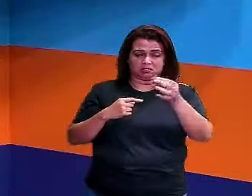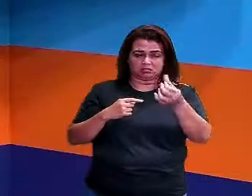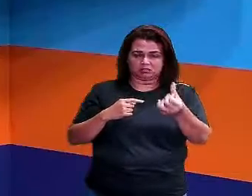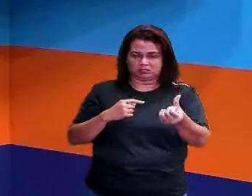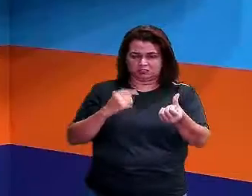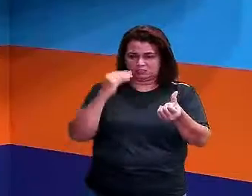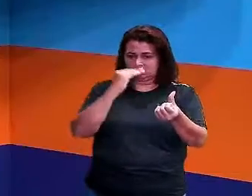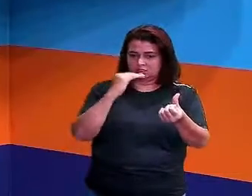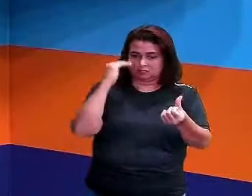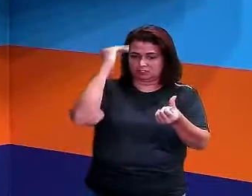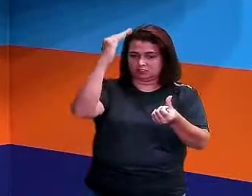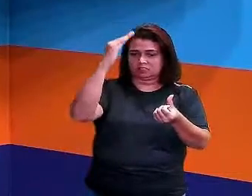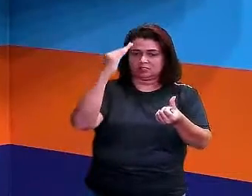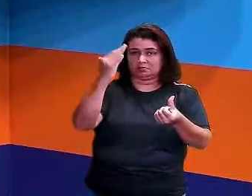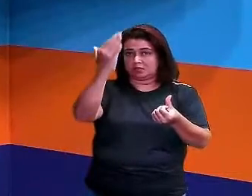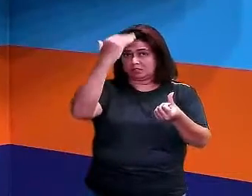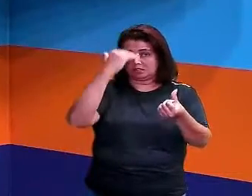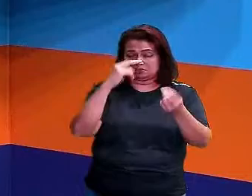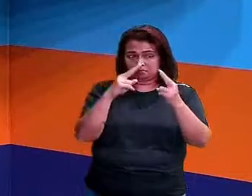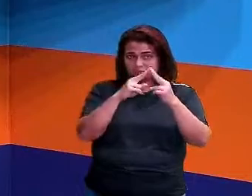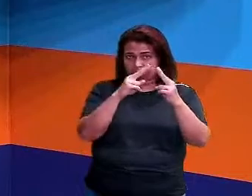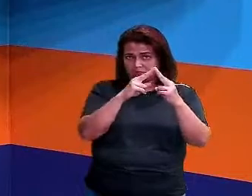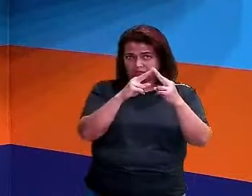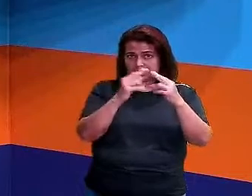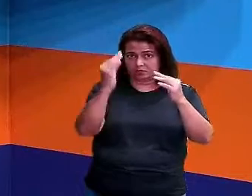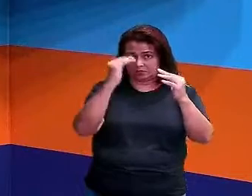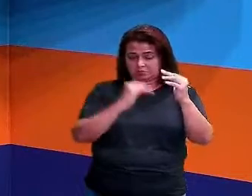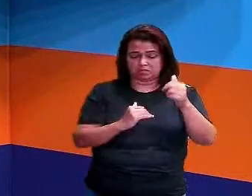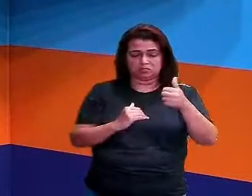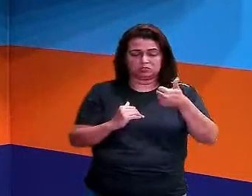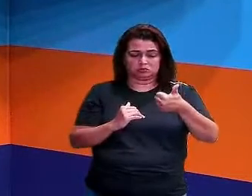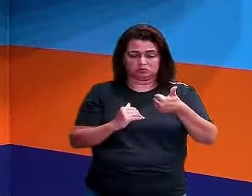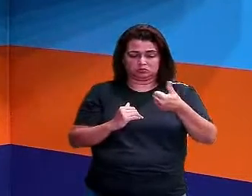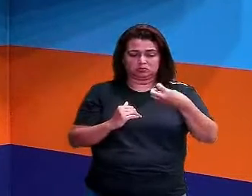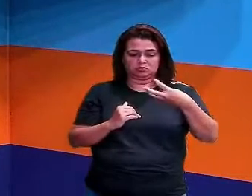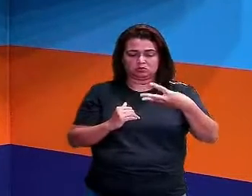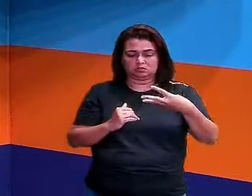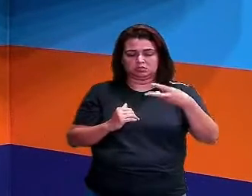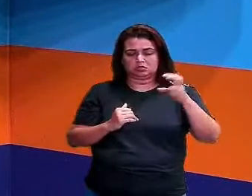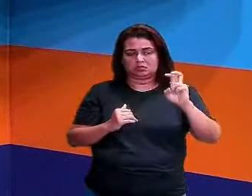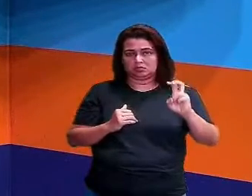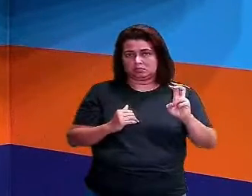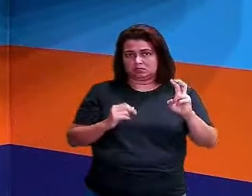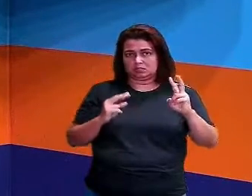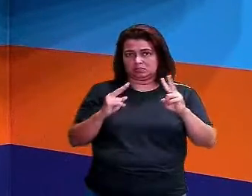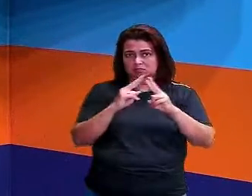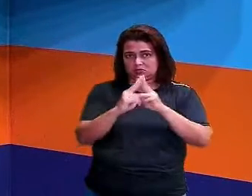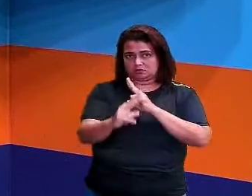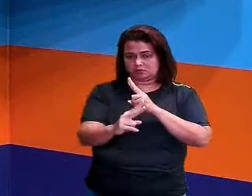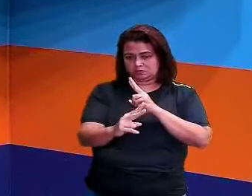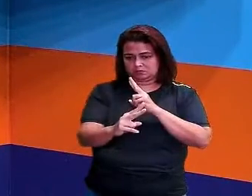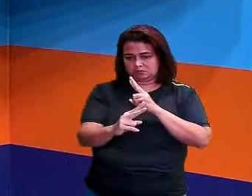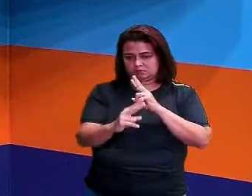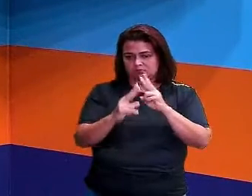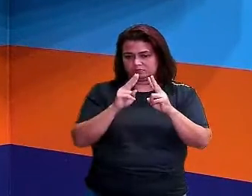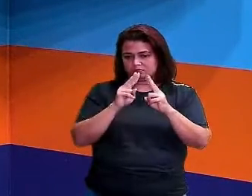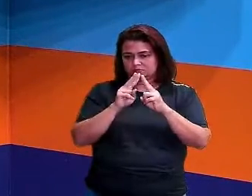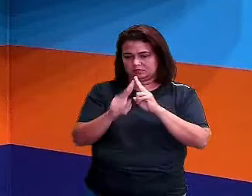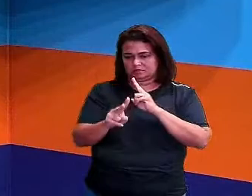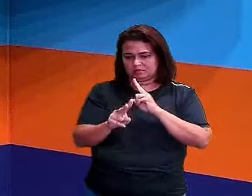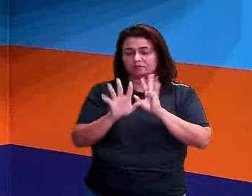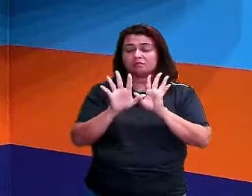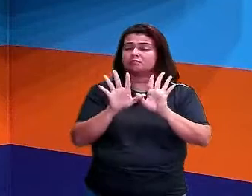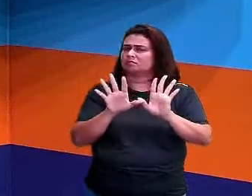tá? E quais são os ímpares? 1, 3, 5. Professora, os números não acabam